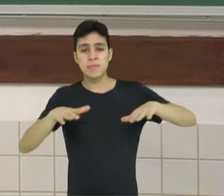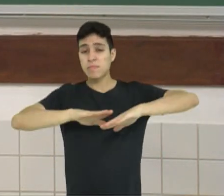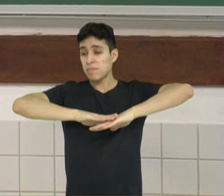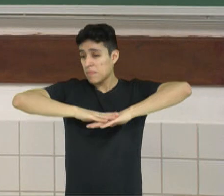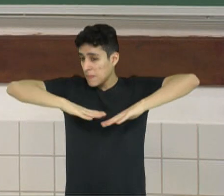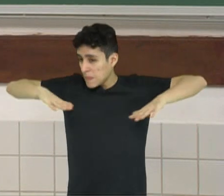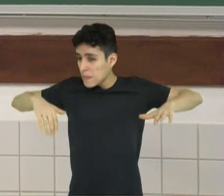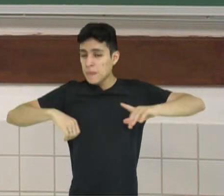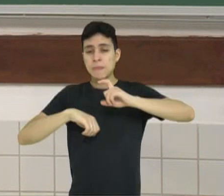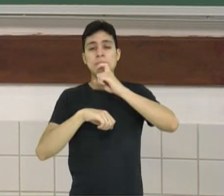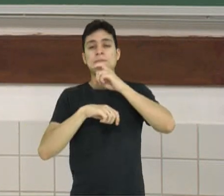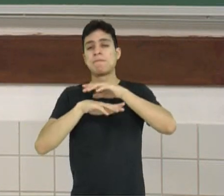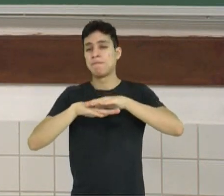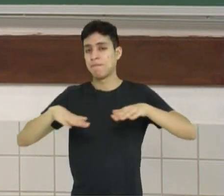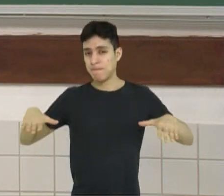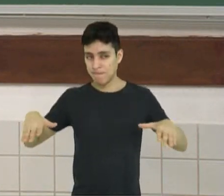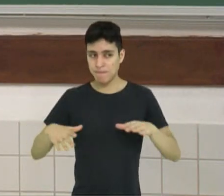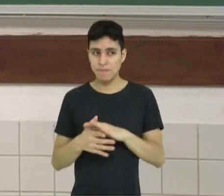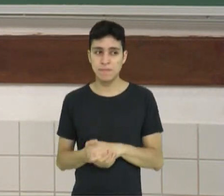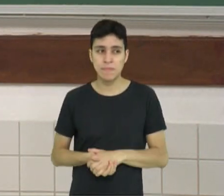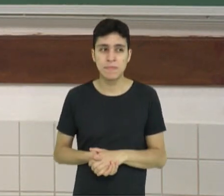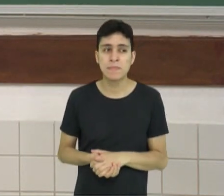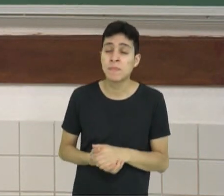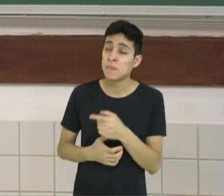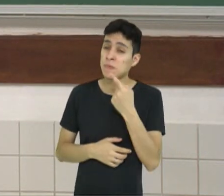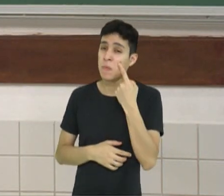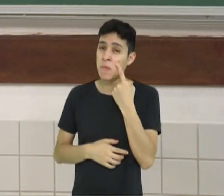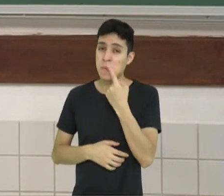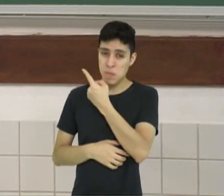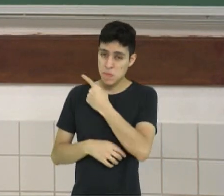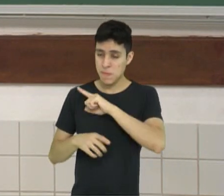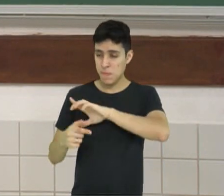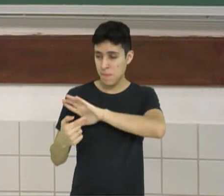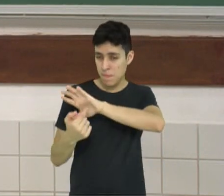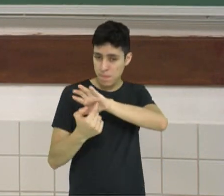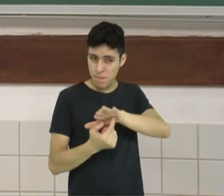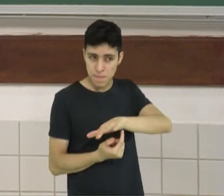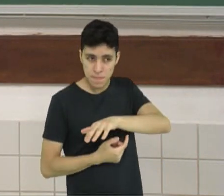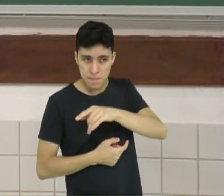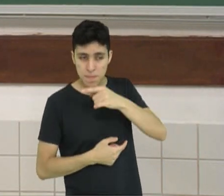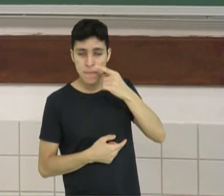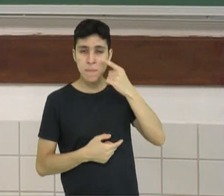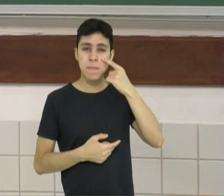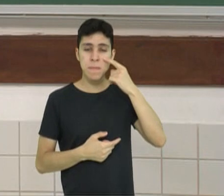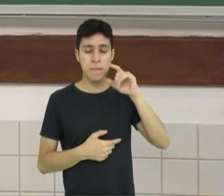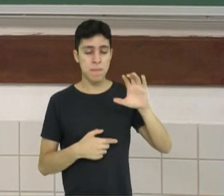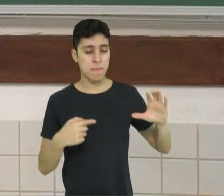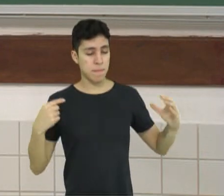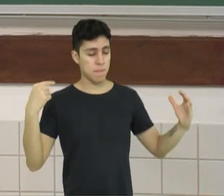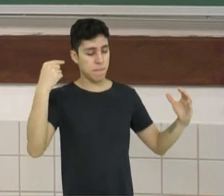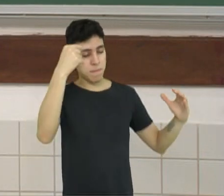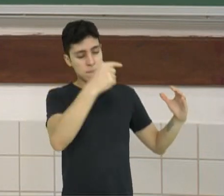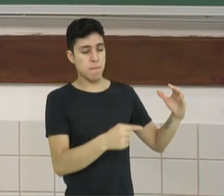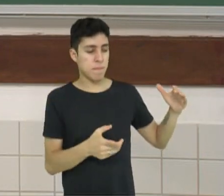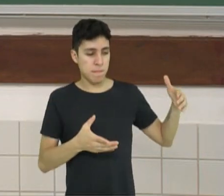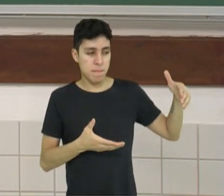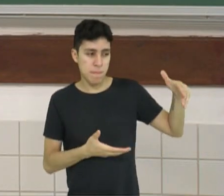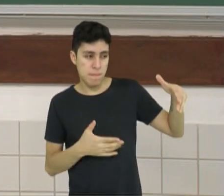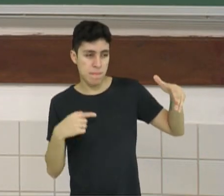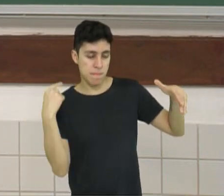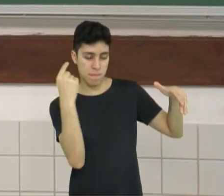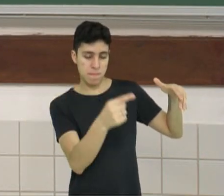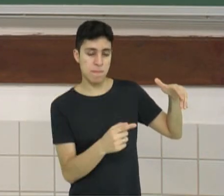de gelo. Então eu trouxe o globo para vocês hoje aqui, vocês conseguem ver aí. Nós